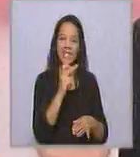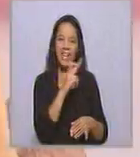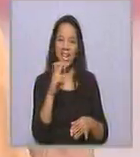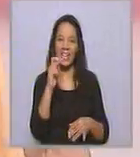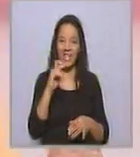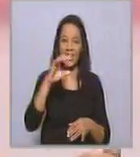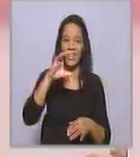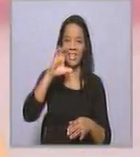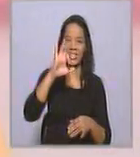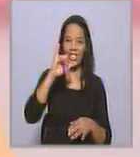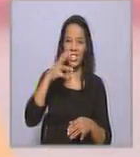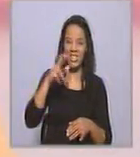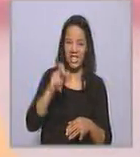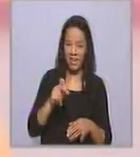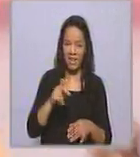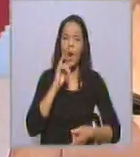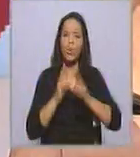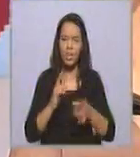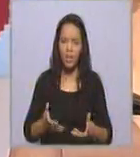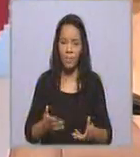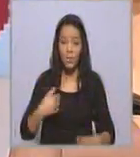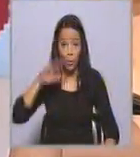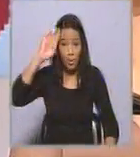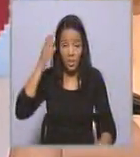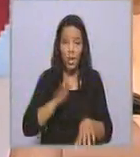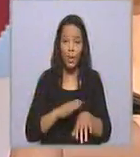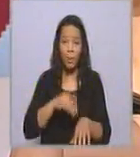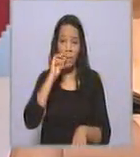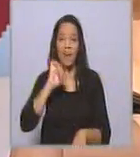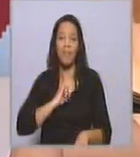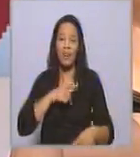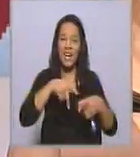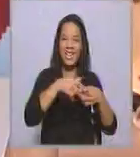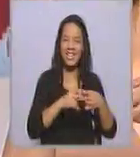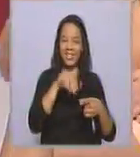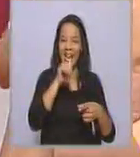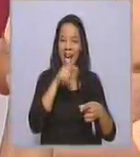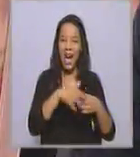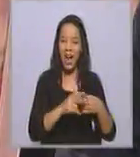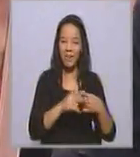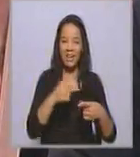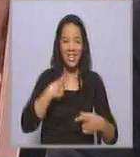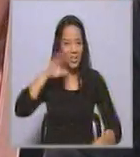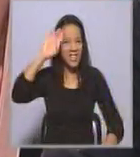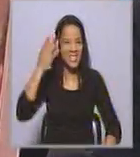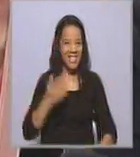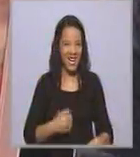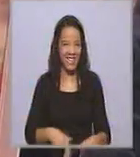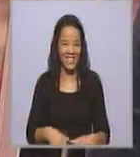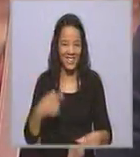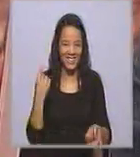Uma tarraxinha. O que é uma tarraxinha? Tarraxinha típica de Angola. Eu sei que o meu pai era canalizador e, portanto, eu andei, mandei muito à tarraxa.